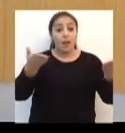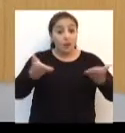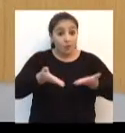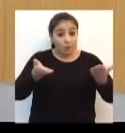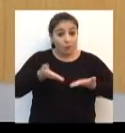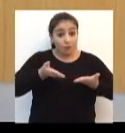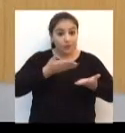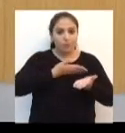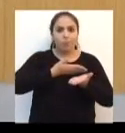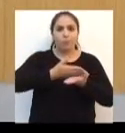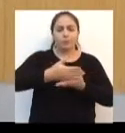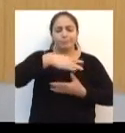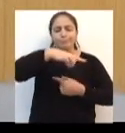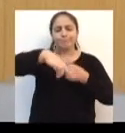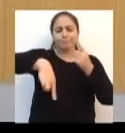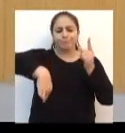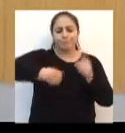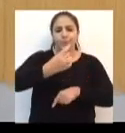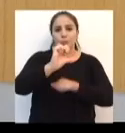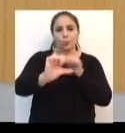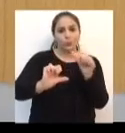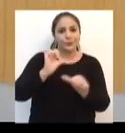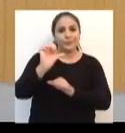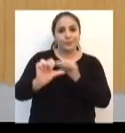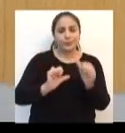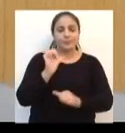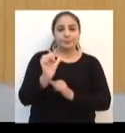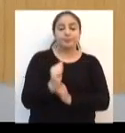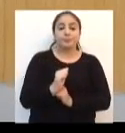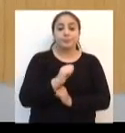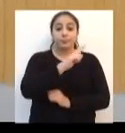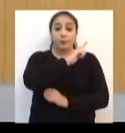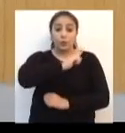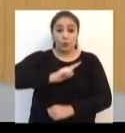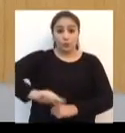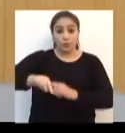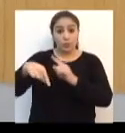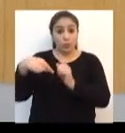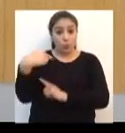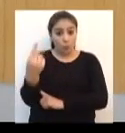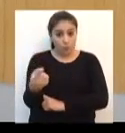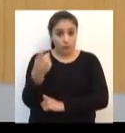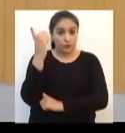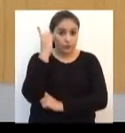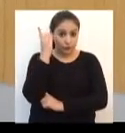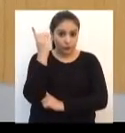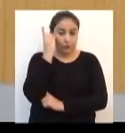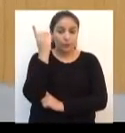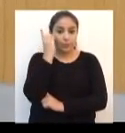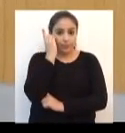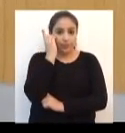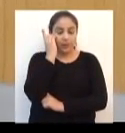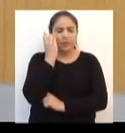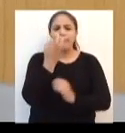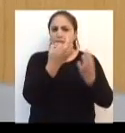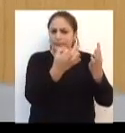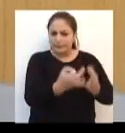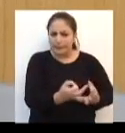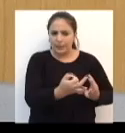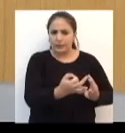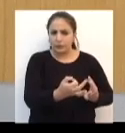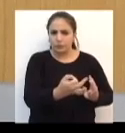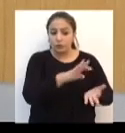passa agora por reviravoltas. A oposição ao governo de Dilma Rousseff no Senado tinha como certo